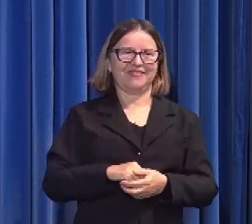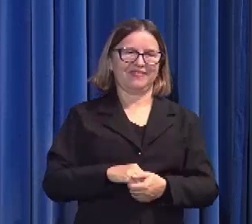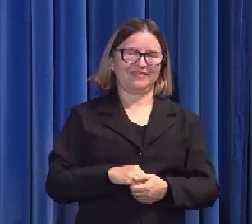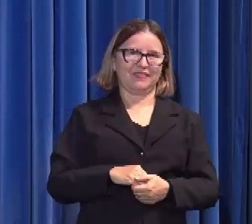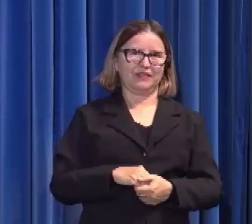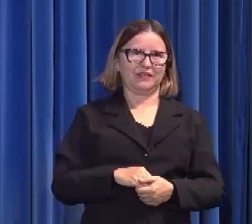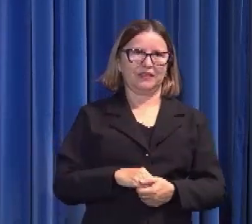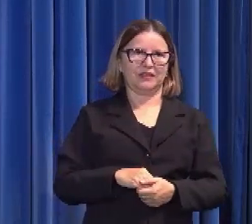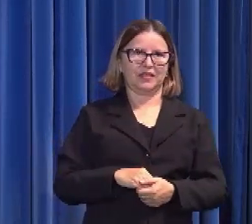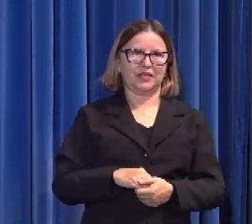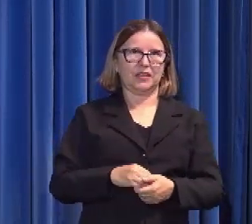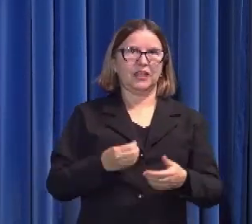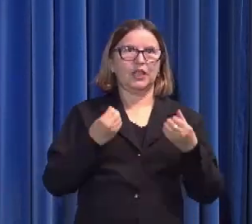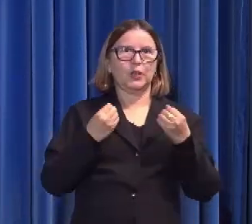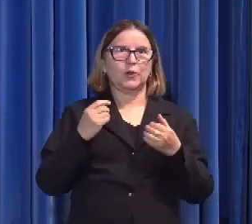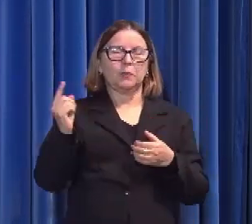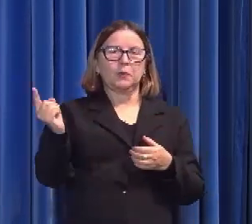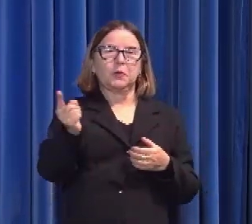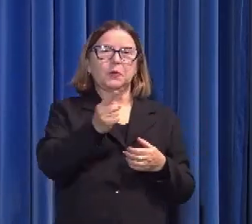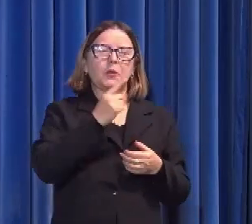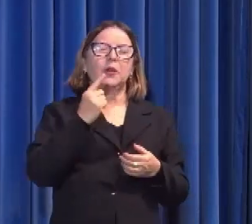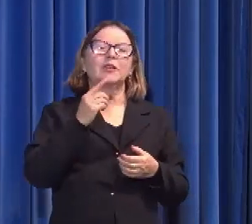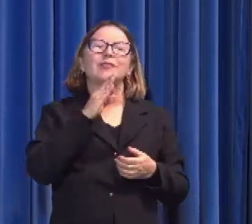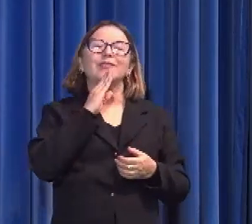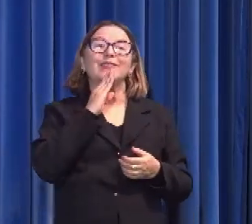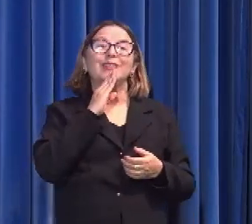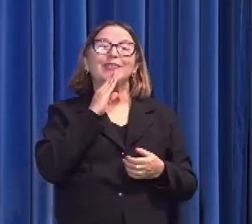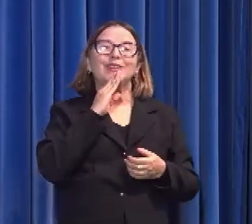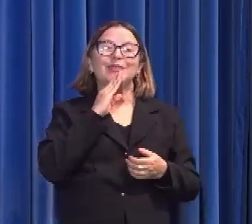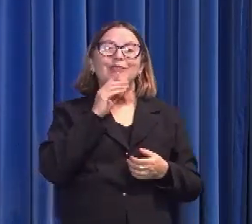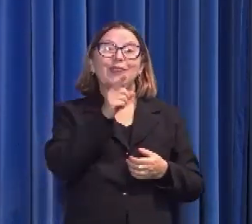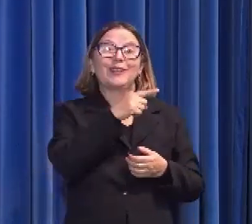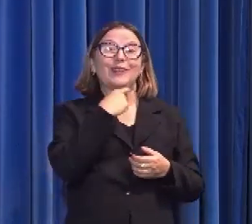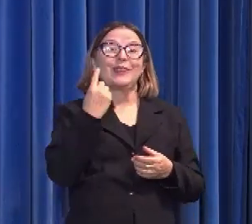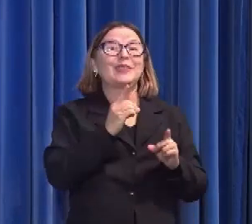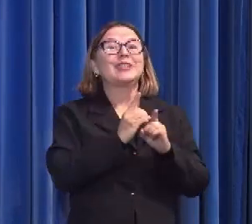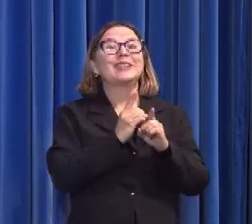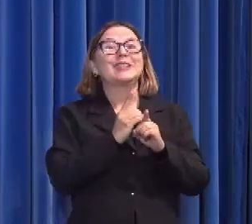e como é que nós vamos ser conhecidos como discípulo de Jesus